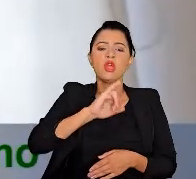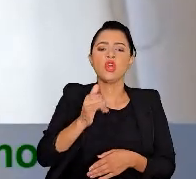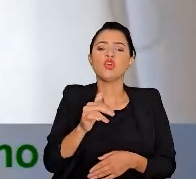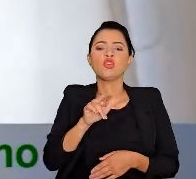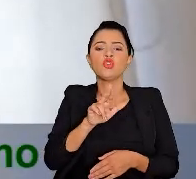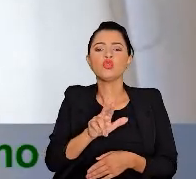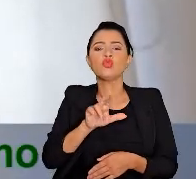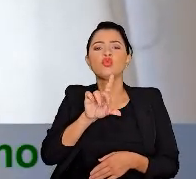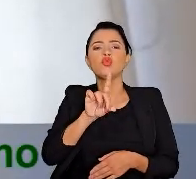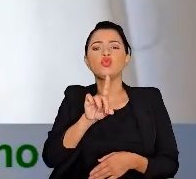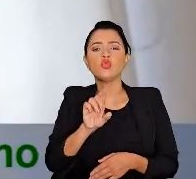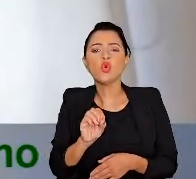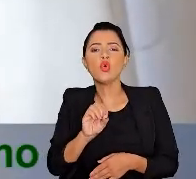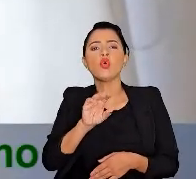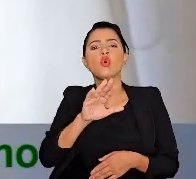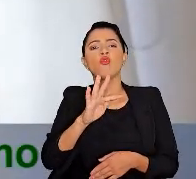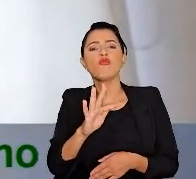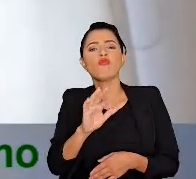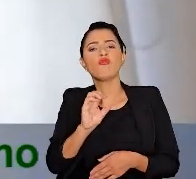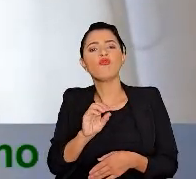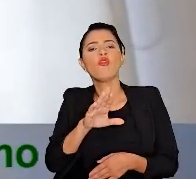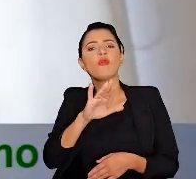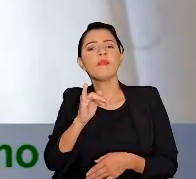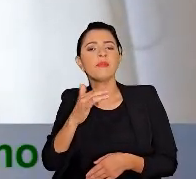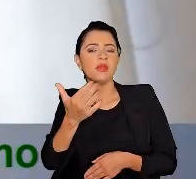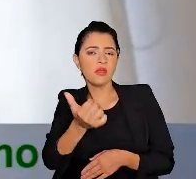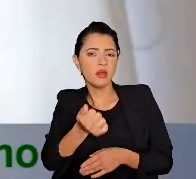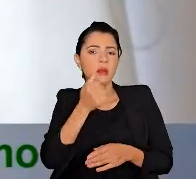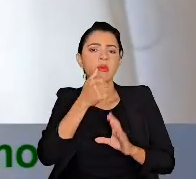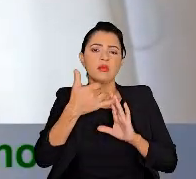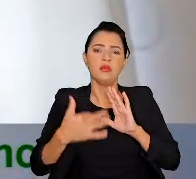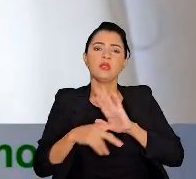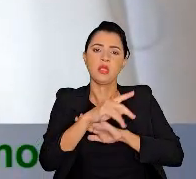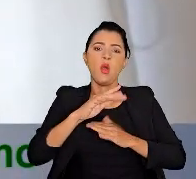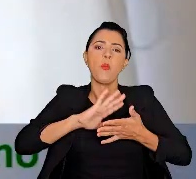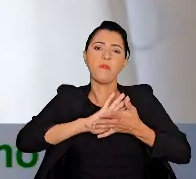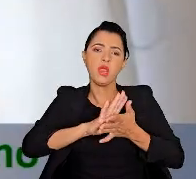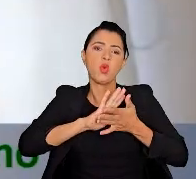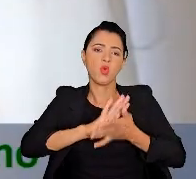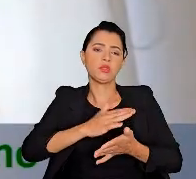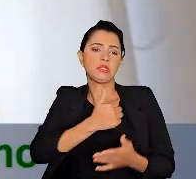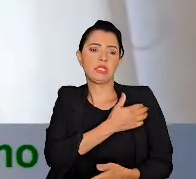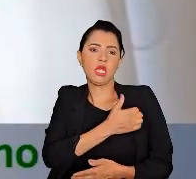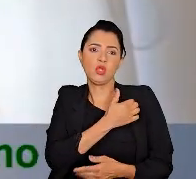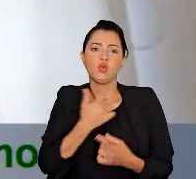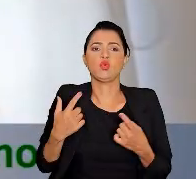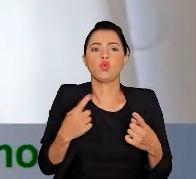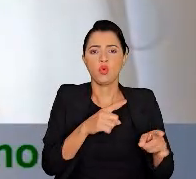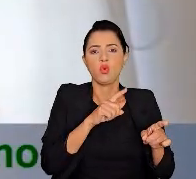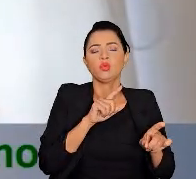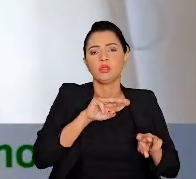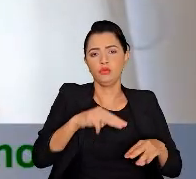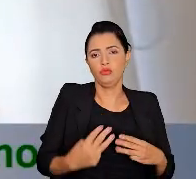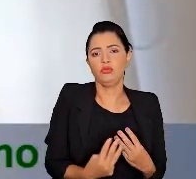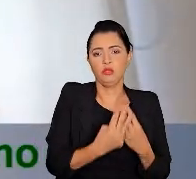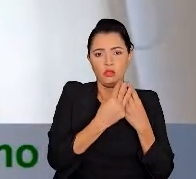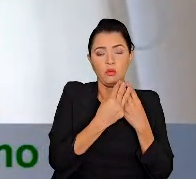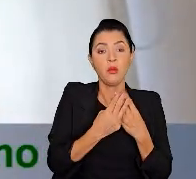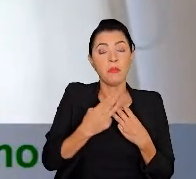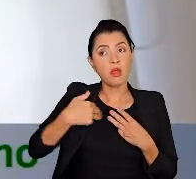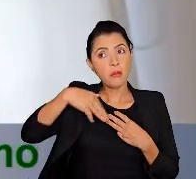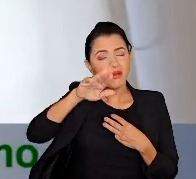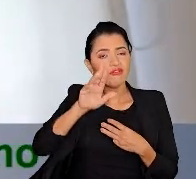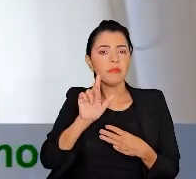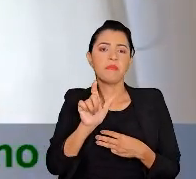para caracterizar especificamente o preconceito contra os judeus. Mas a palavra, a expressão mais utilizada e